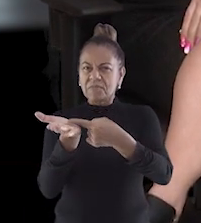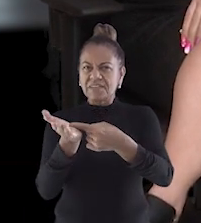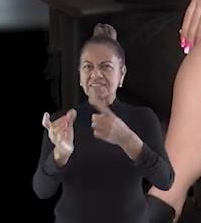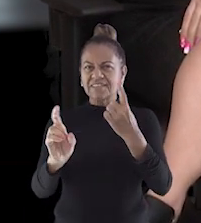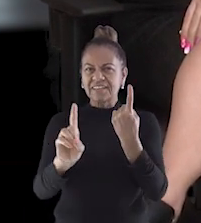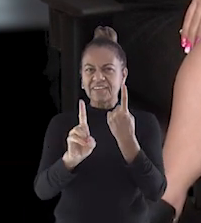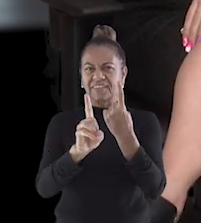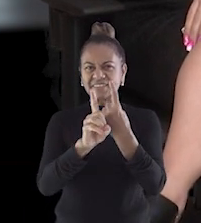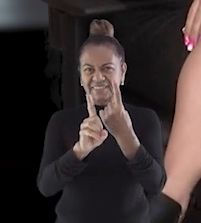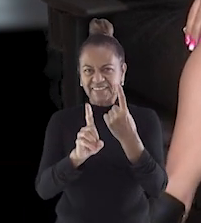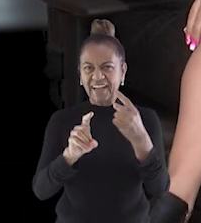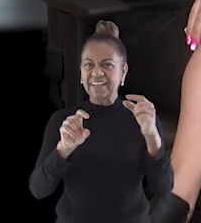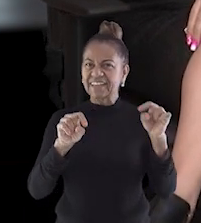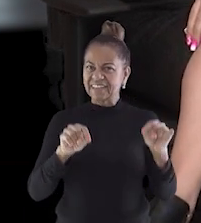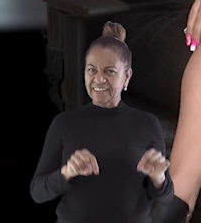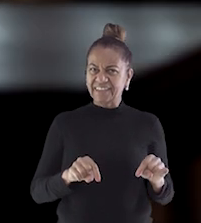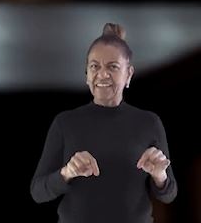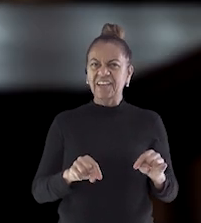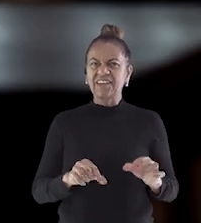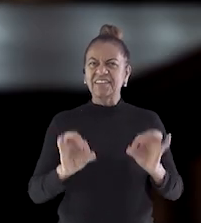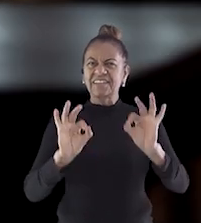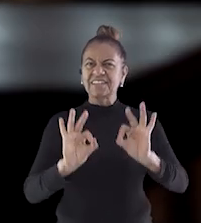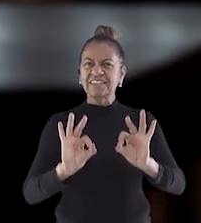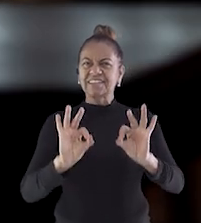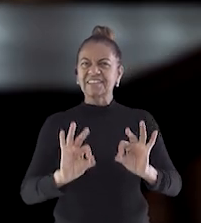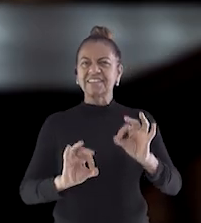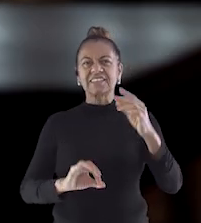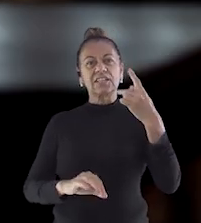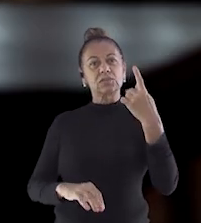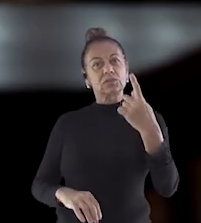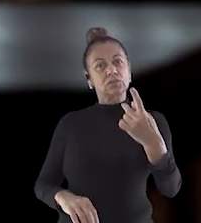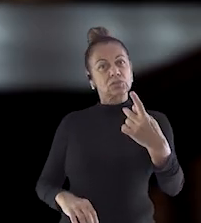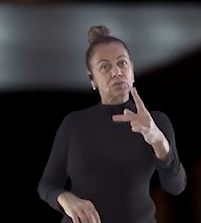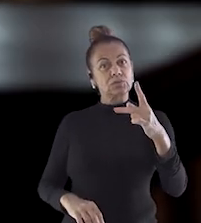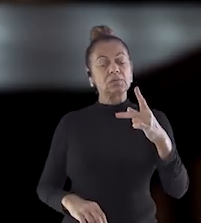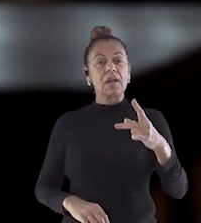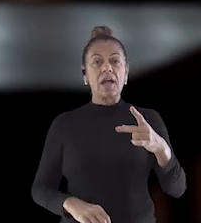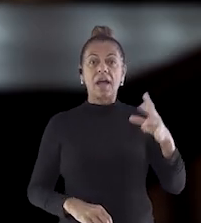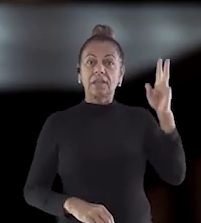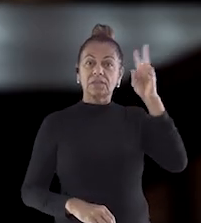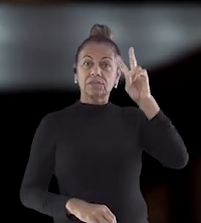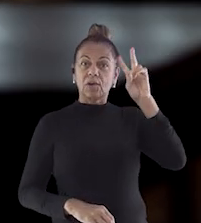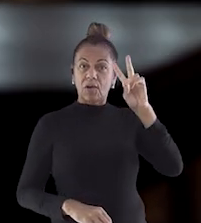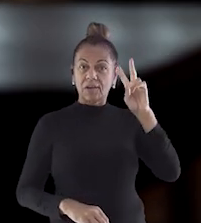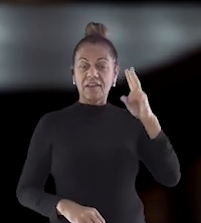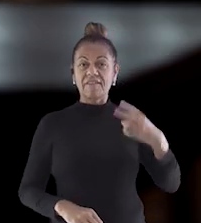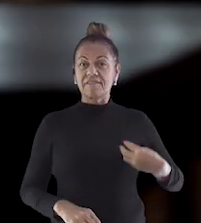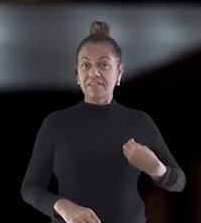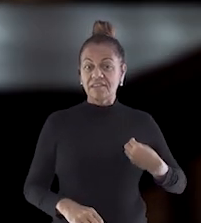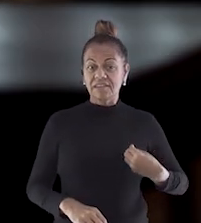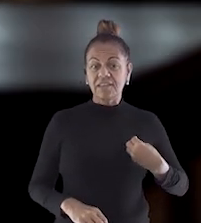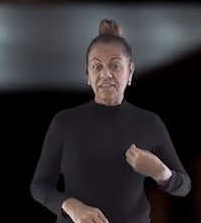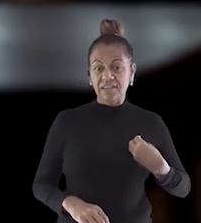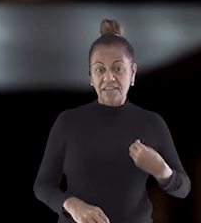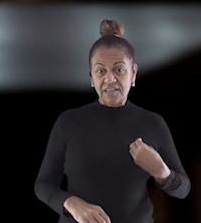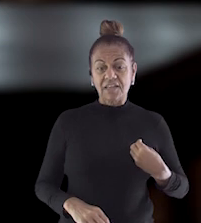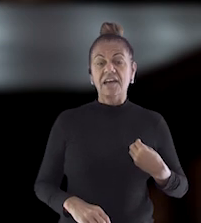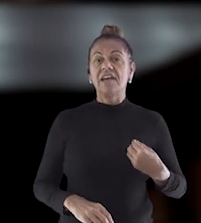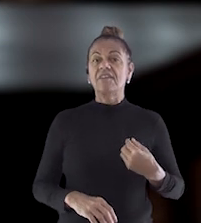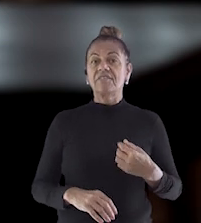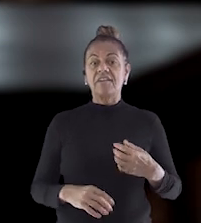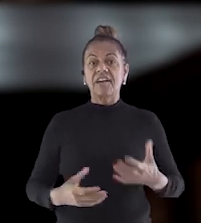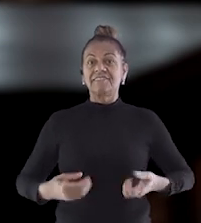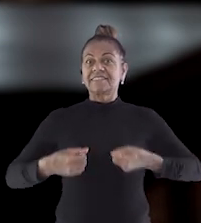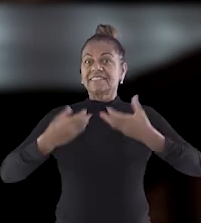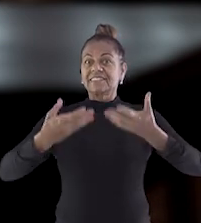0309 e marcar o nosso encontro. Tenho certeza que a sua história irá inspirar a